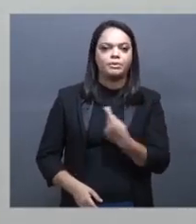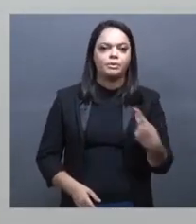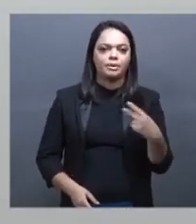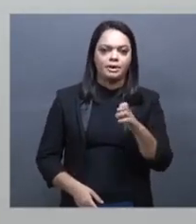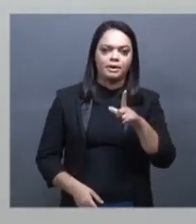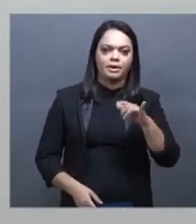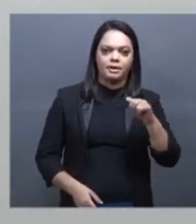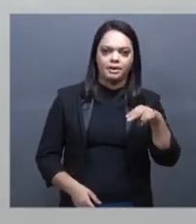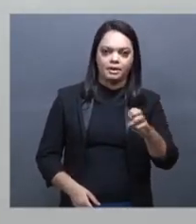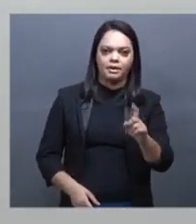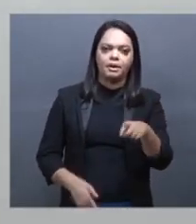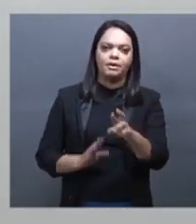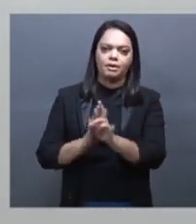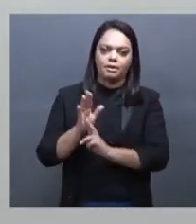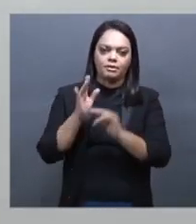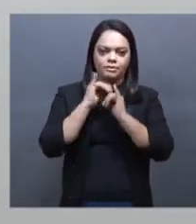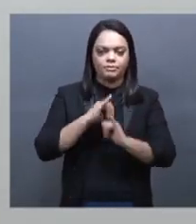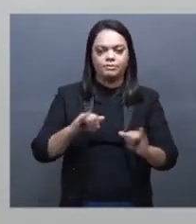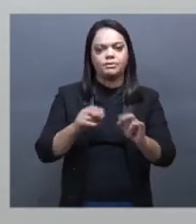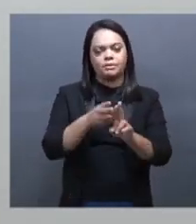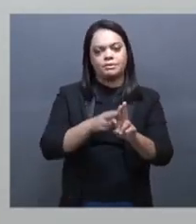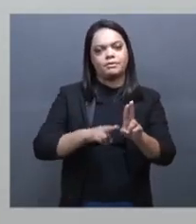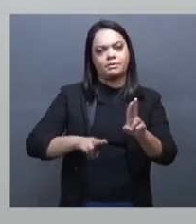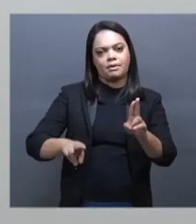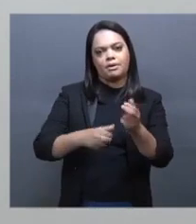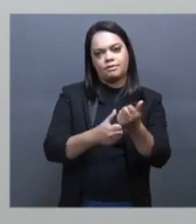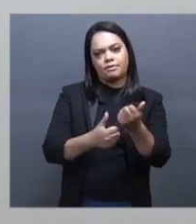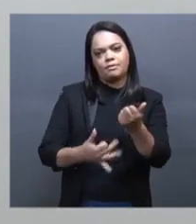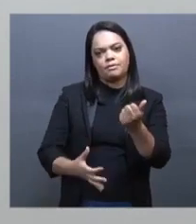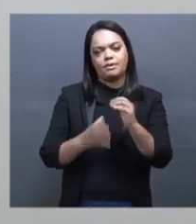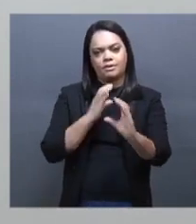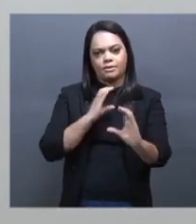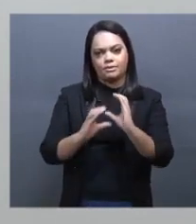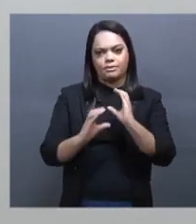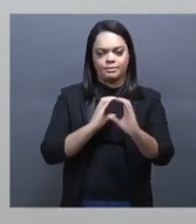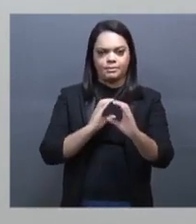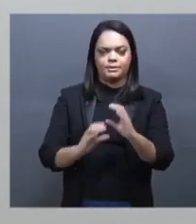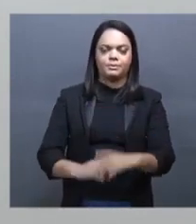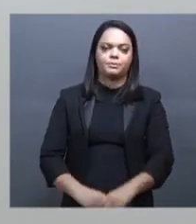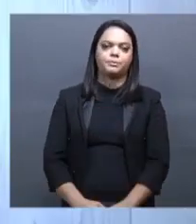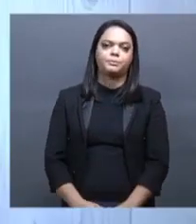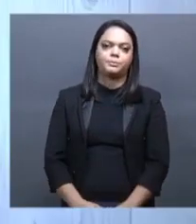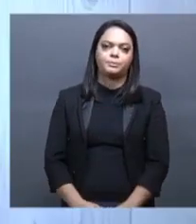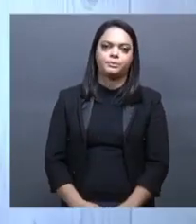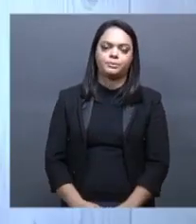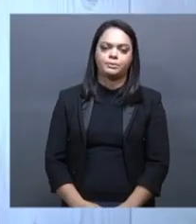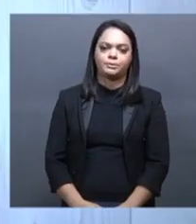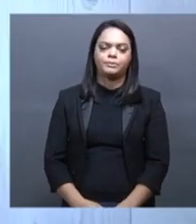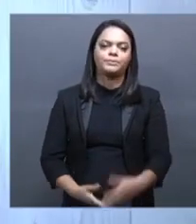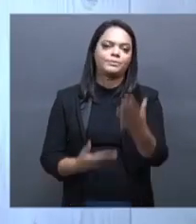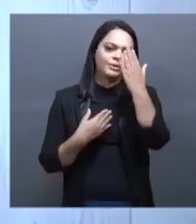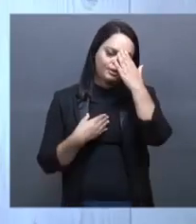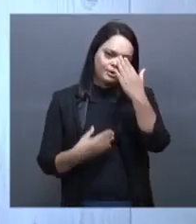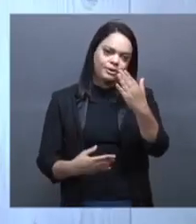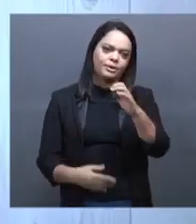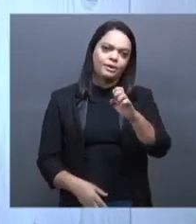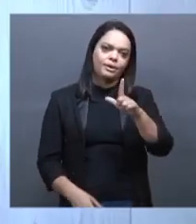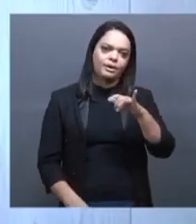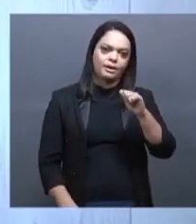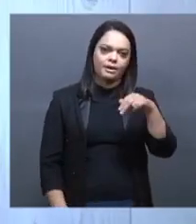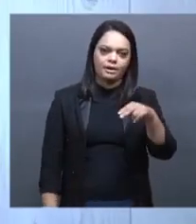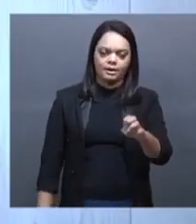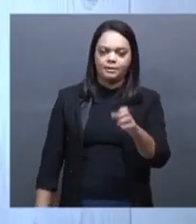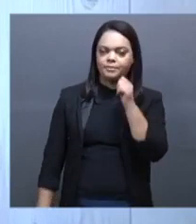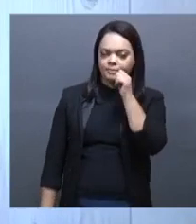Moreira e este é o boletim informativo da Diretoria de Comunicação da UFO. Obrigado, Eliane. E